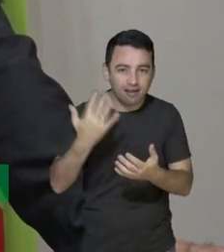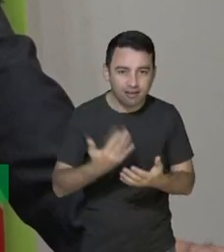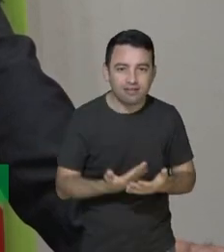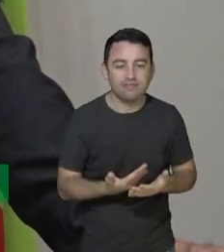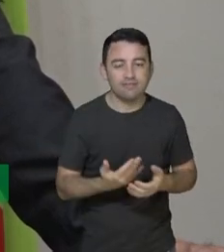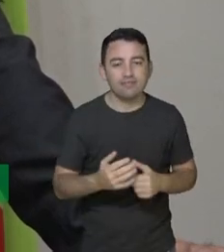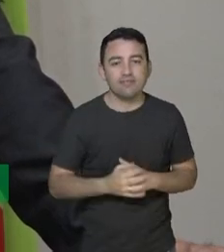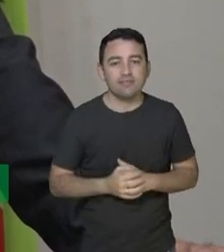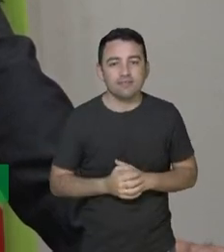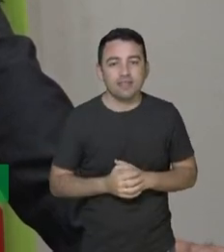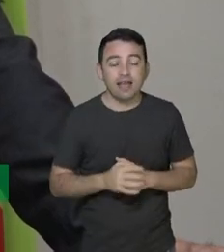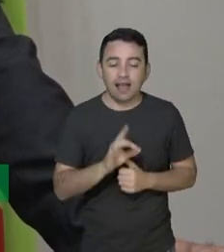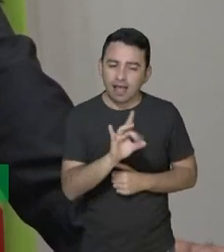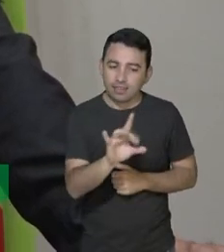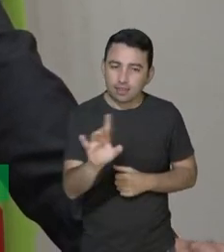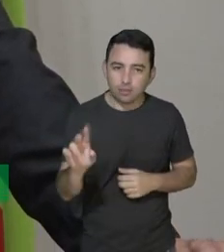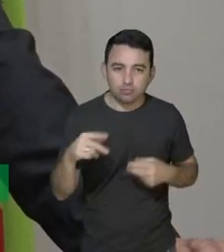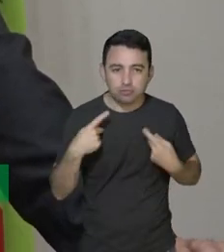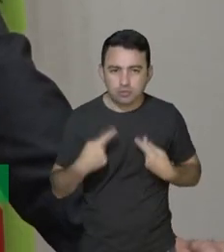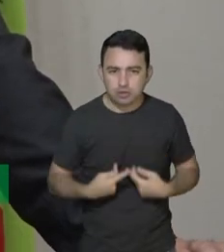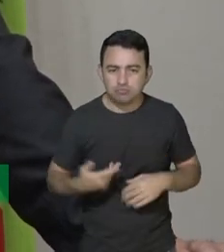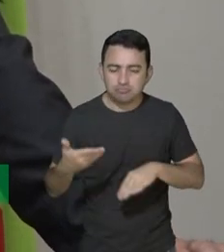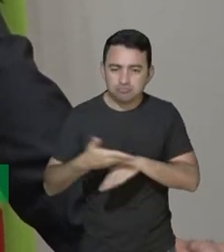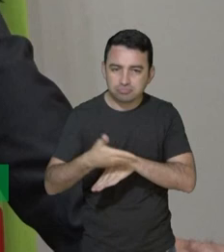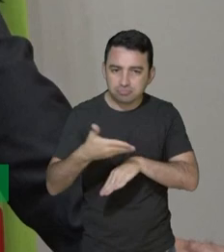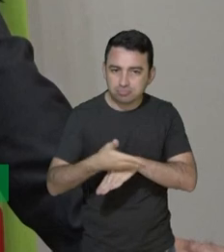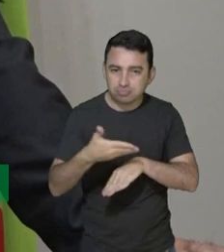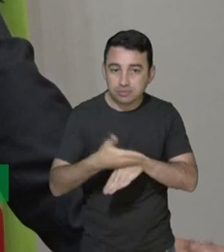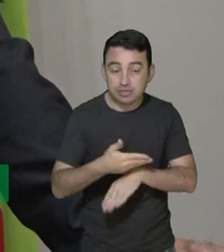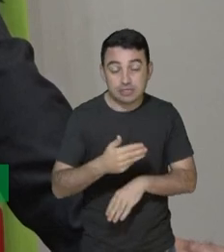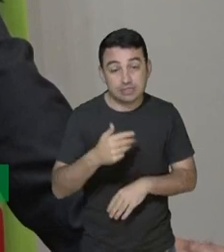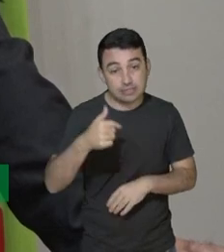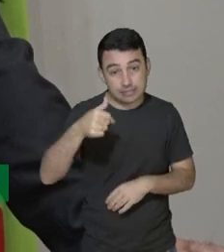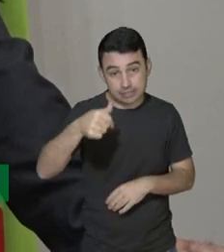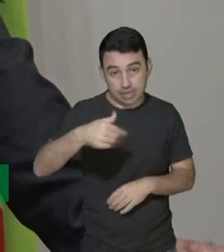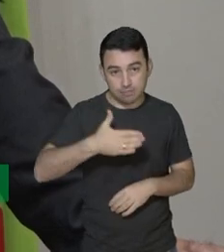e a cada parlamentar que aqui adentrou nesses 7 mandatos,